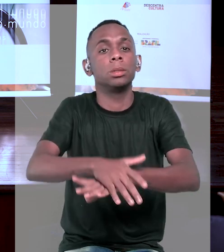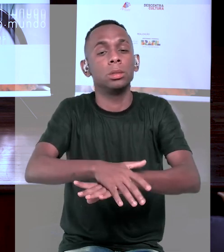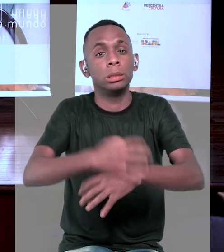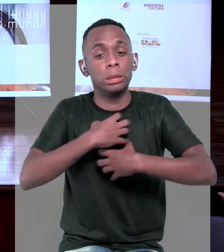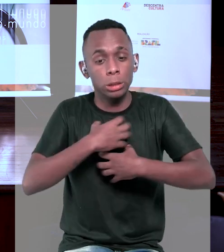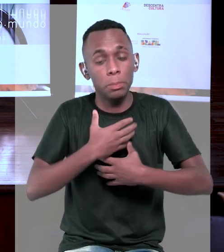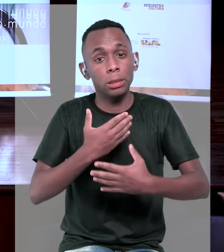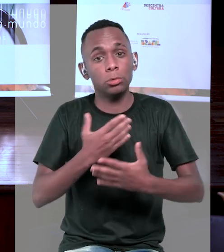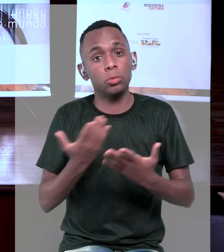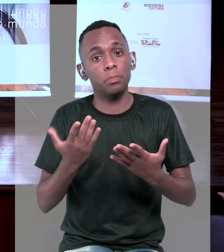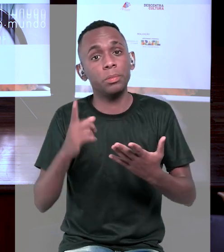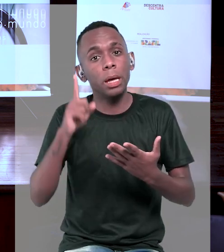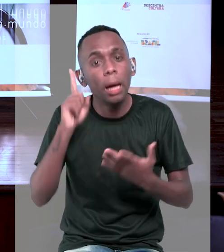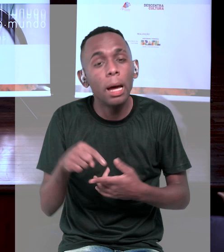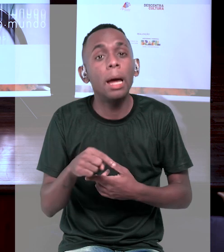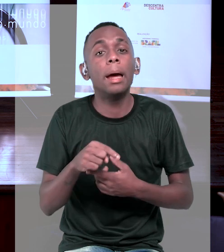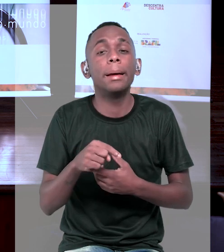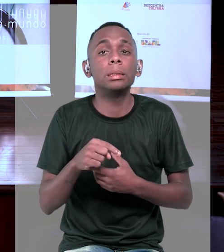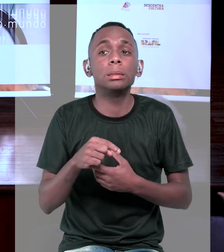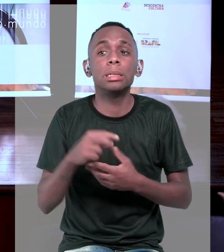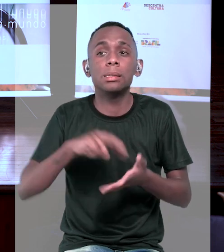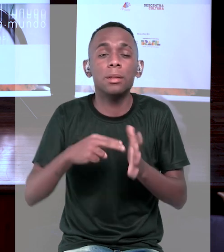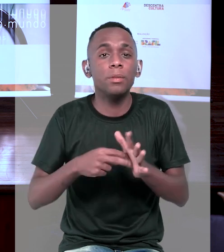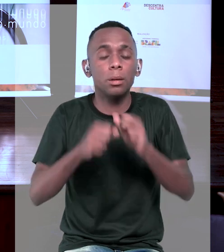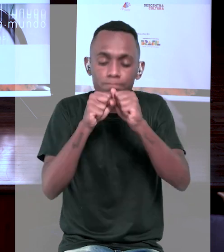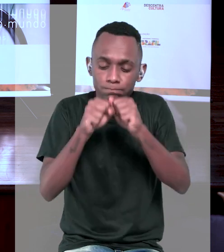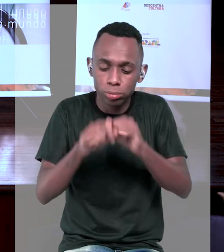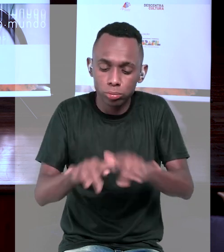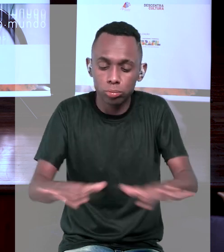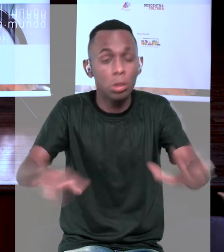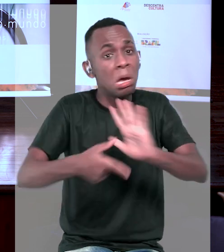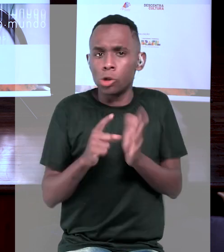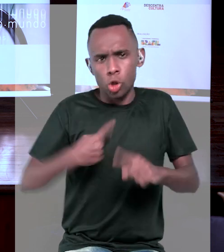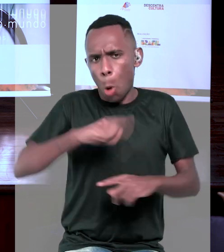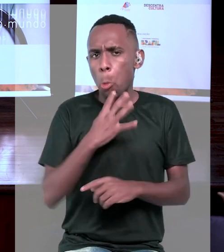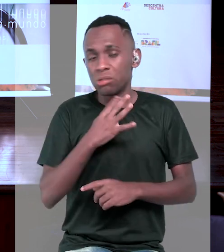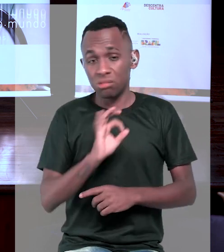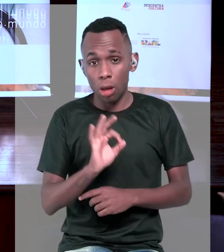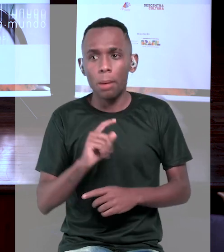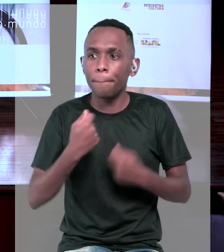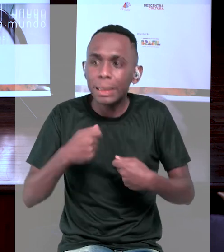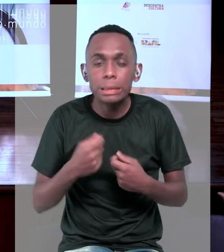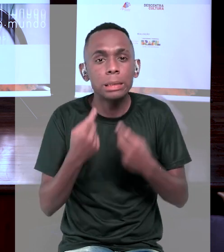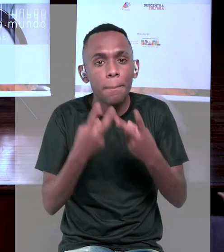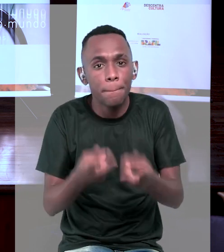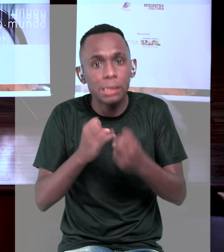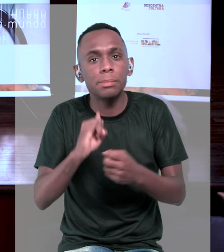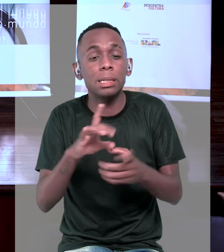são tentáculos que nós não conhecíamos. É preciso ver se a democracia conhece